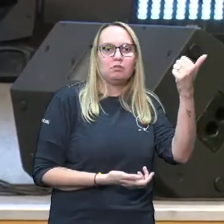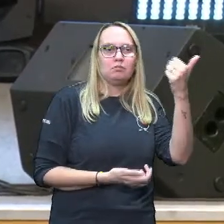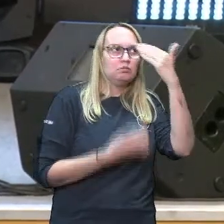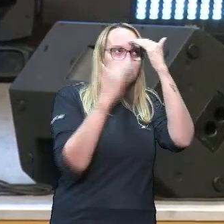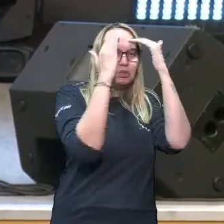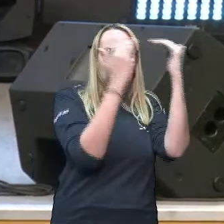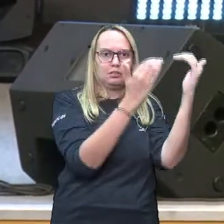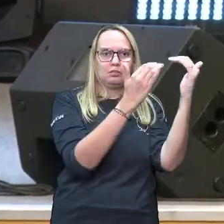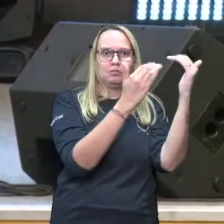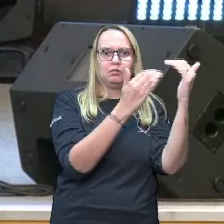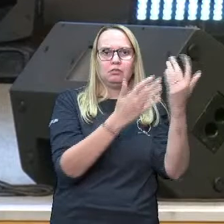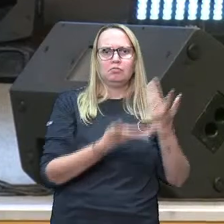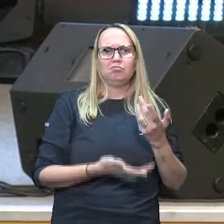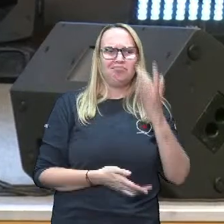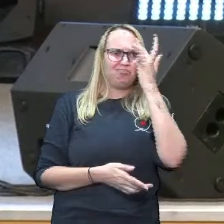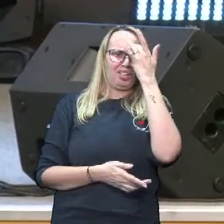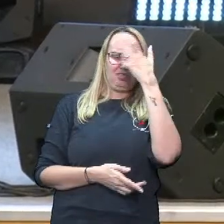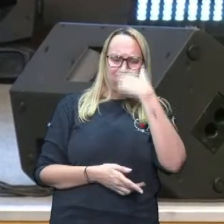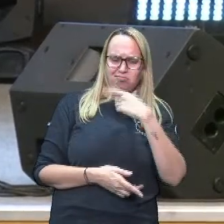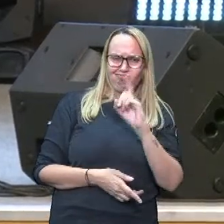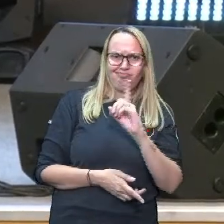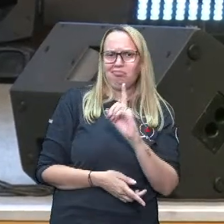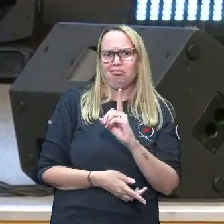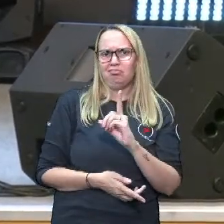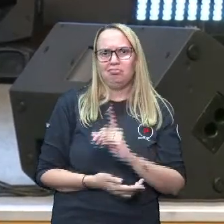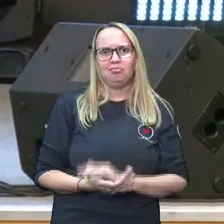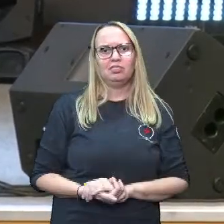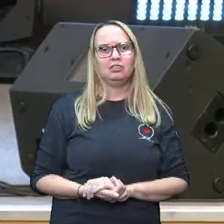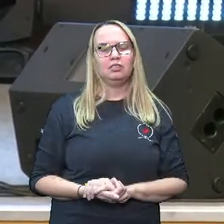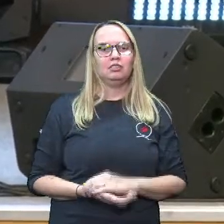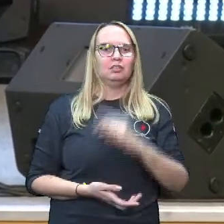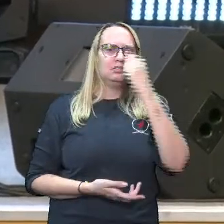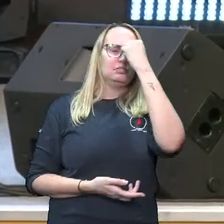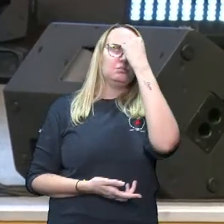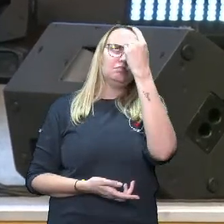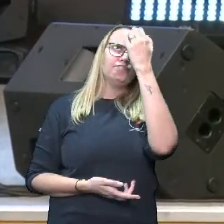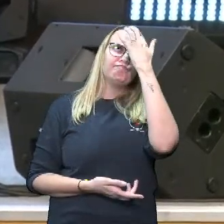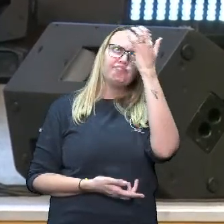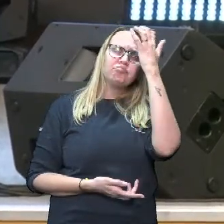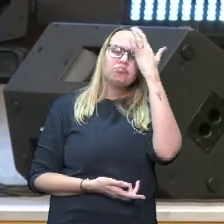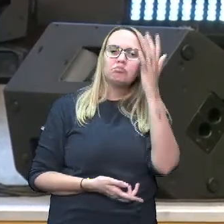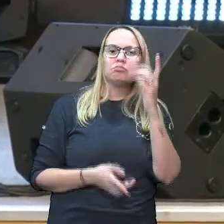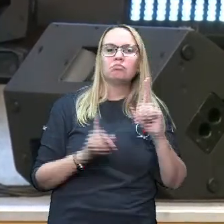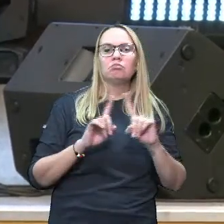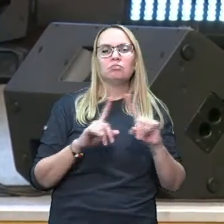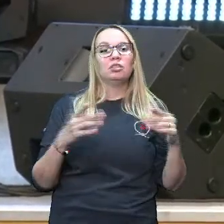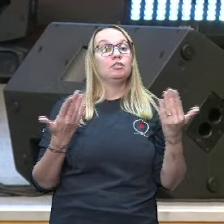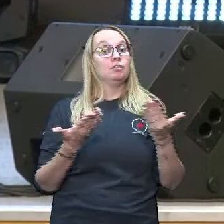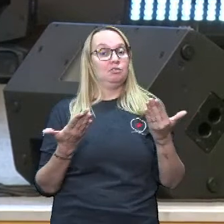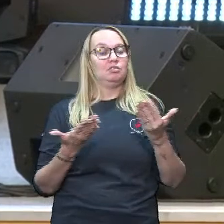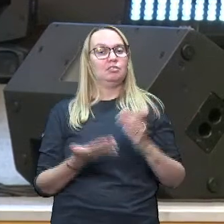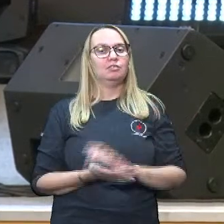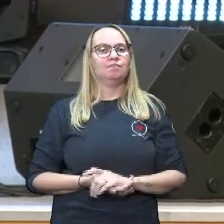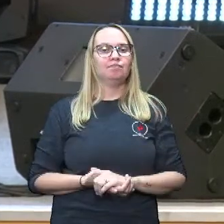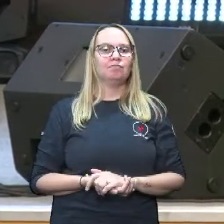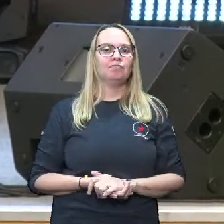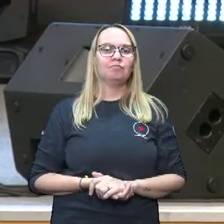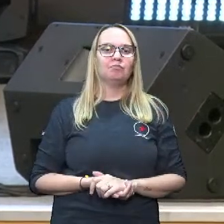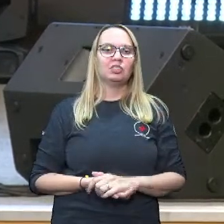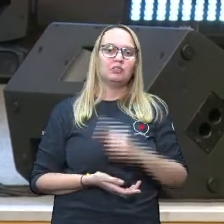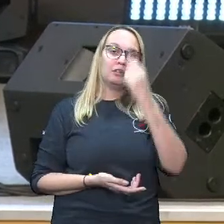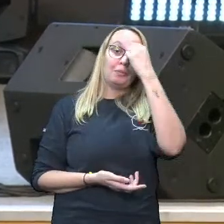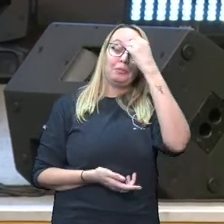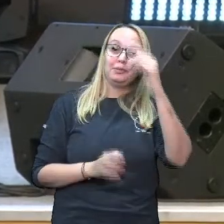Falei, mas eu acho que eu não sou missionário. Eu fiquei pensando sobre isso. Mas hoje eu já tenho uma ideia